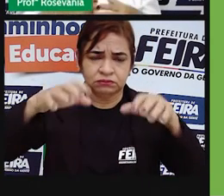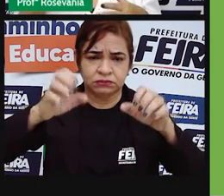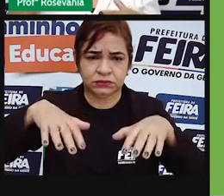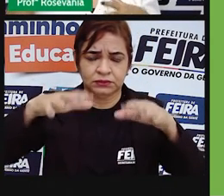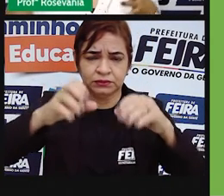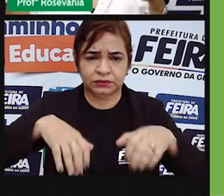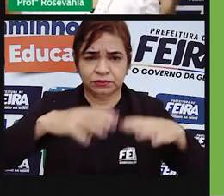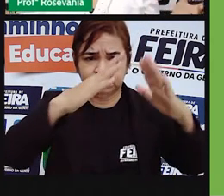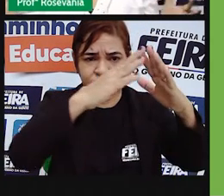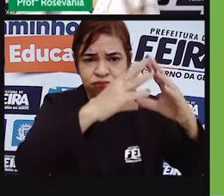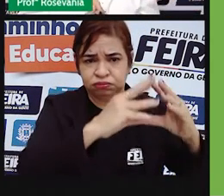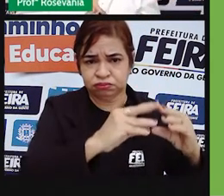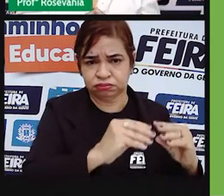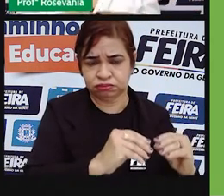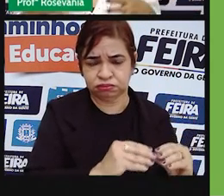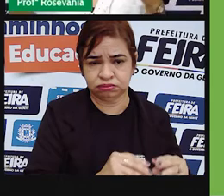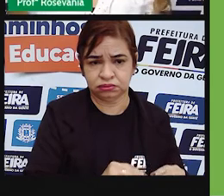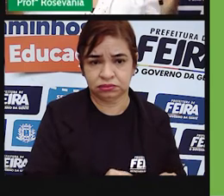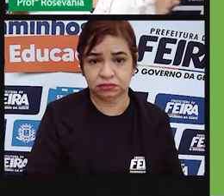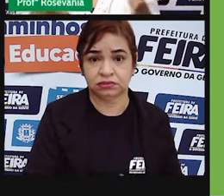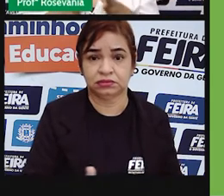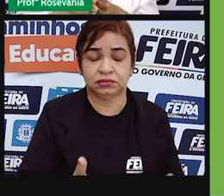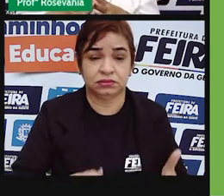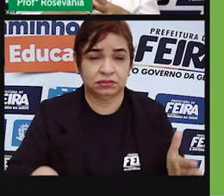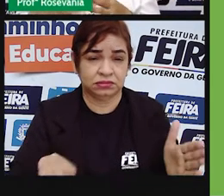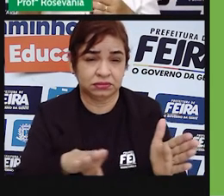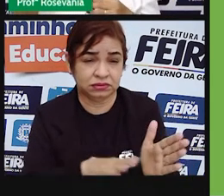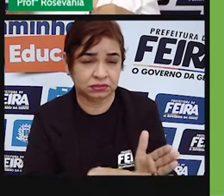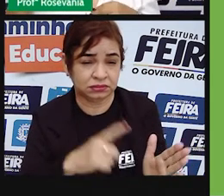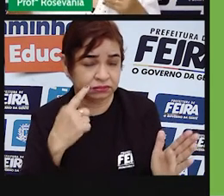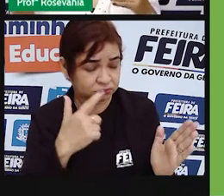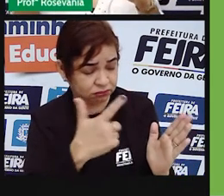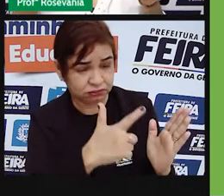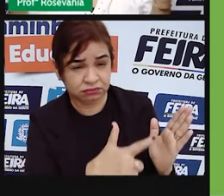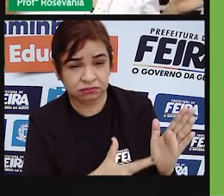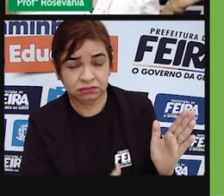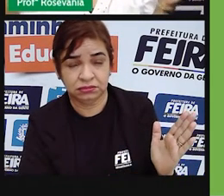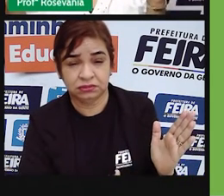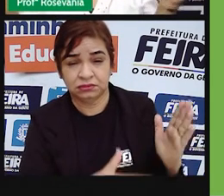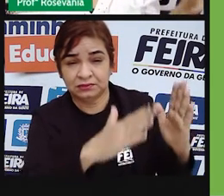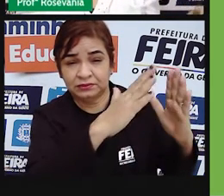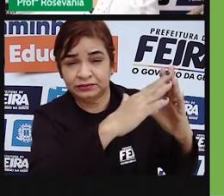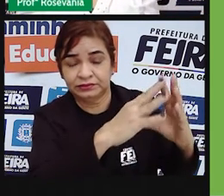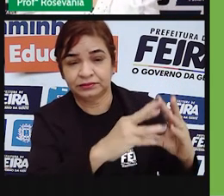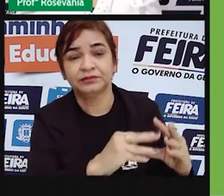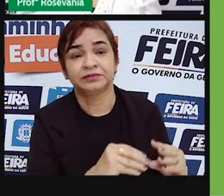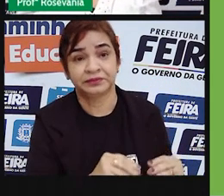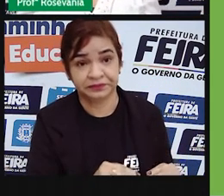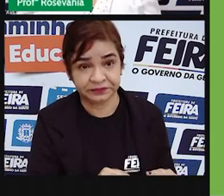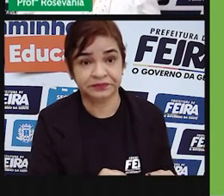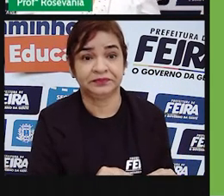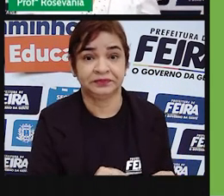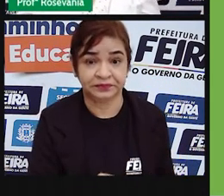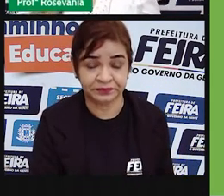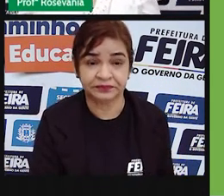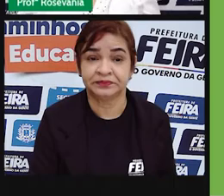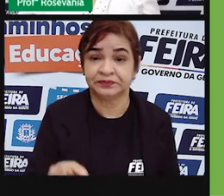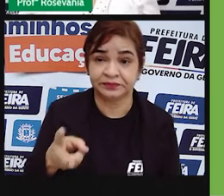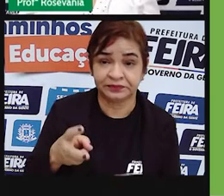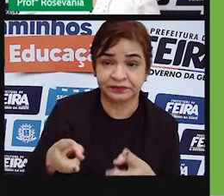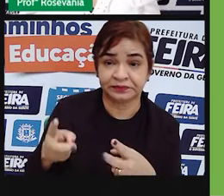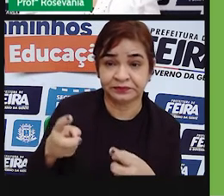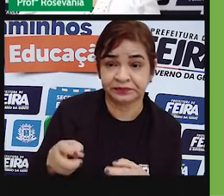de casas né desabando rachaduras nas paredes ou até mesmo a casa caiu em toda lá a gente vai